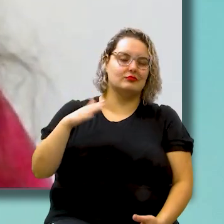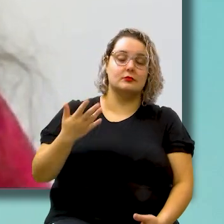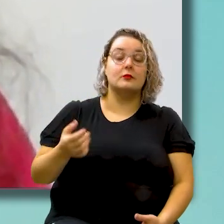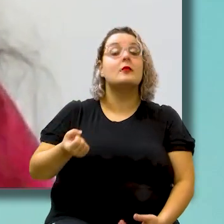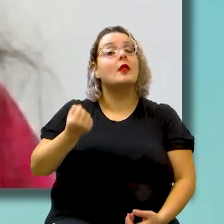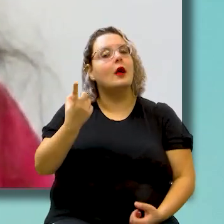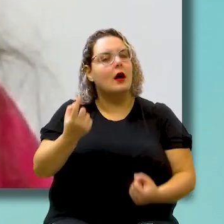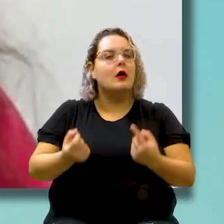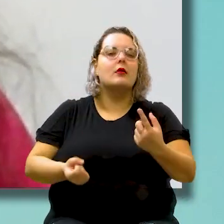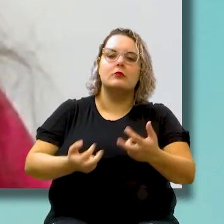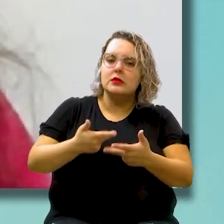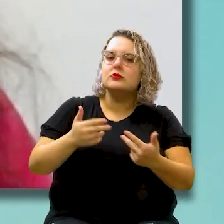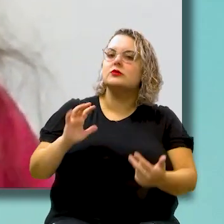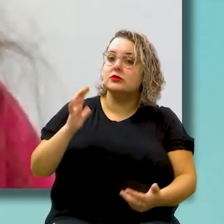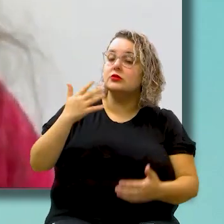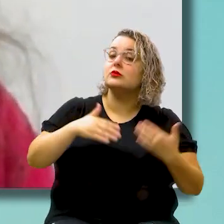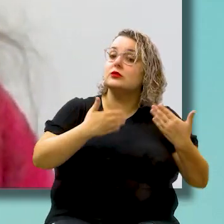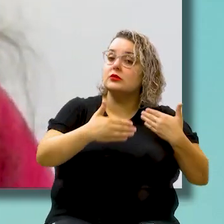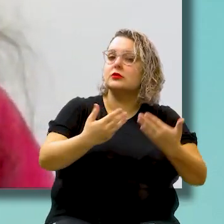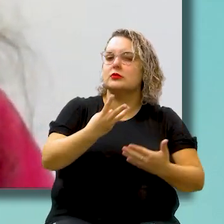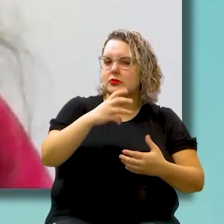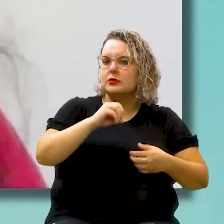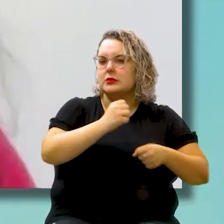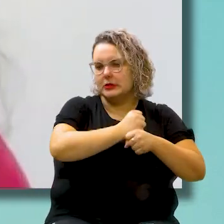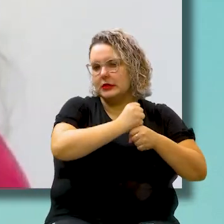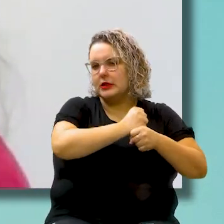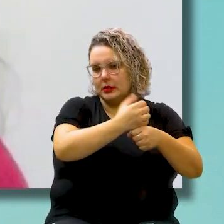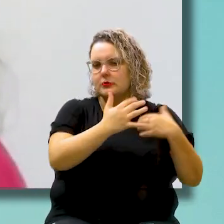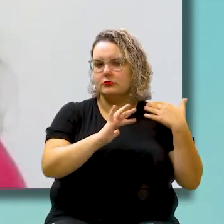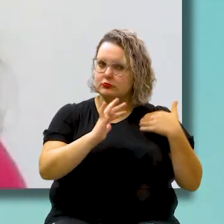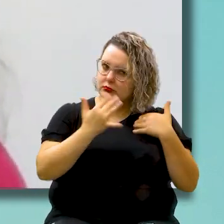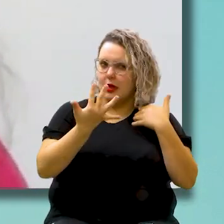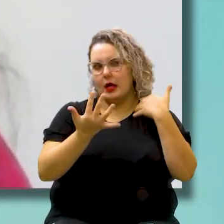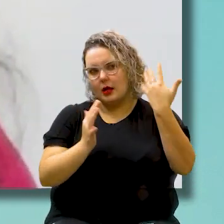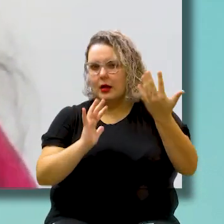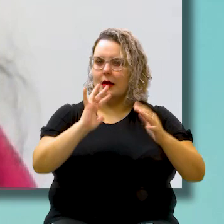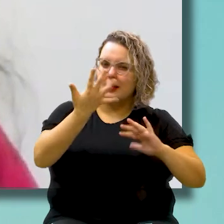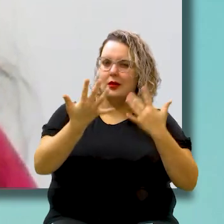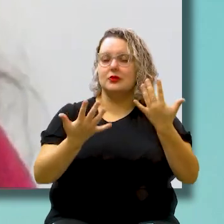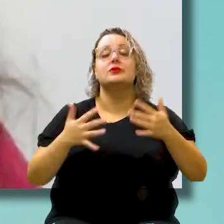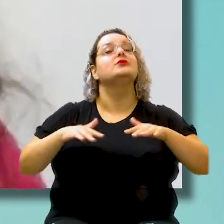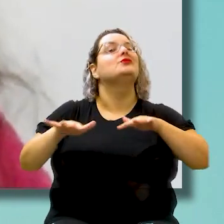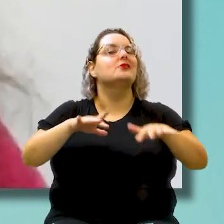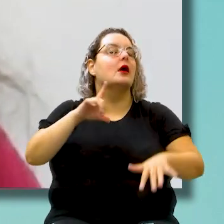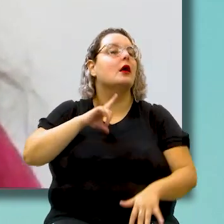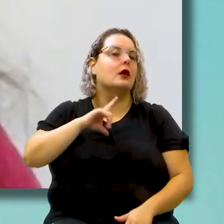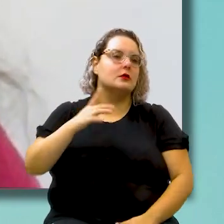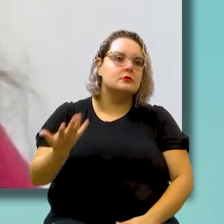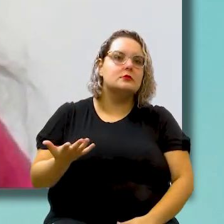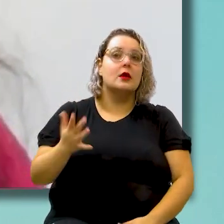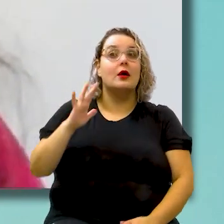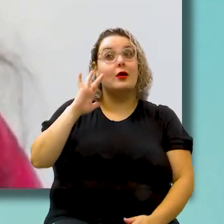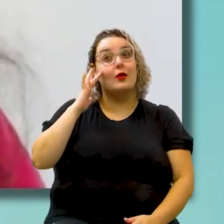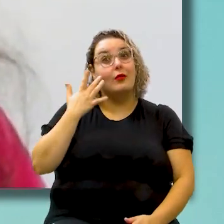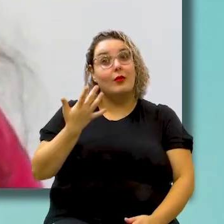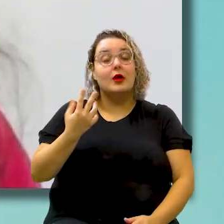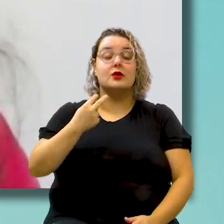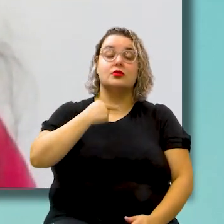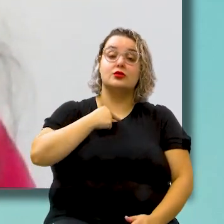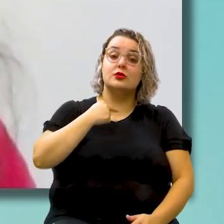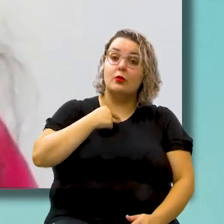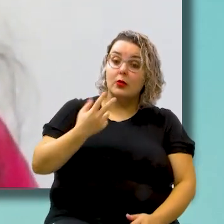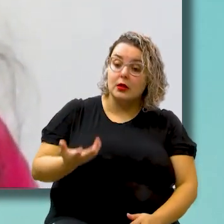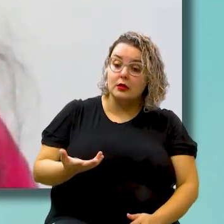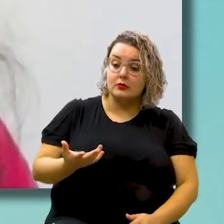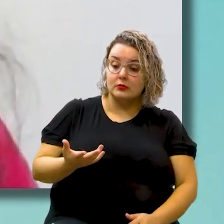Então, eu vejo algumas coisas que já vem acontecendo já nos últimos 30 anos. Já há um movimento. O que eu acho é